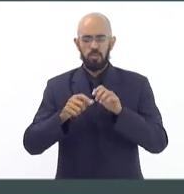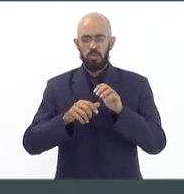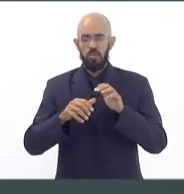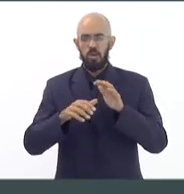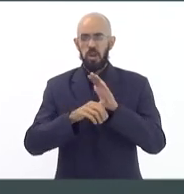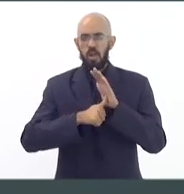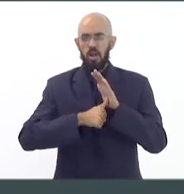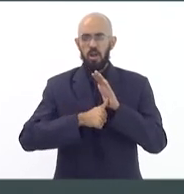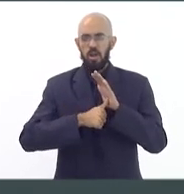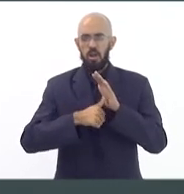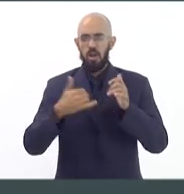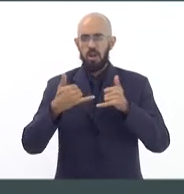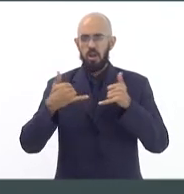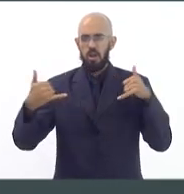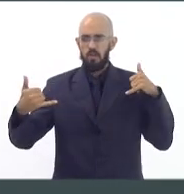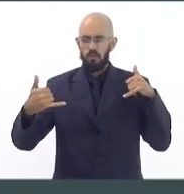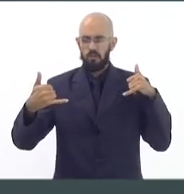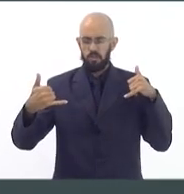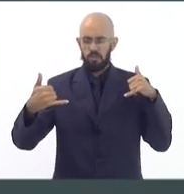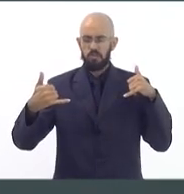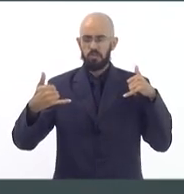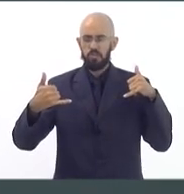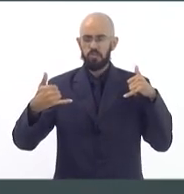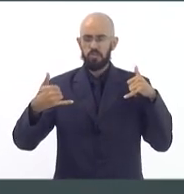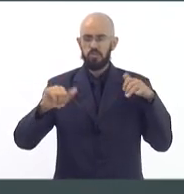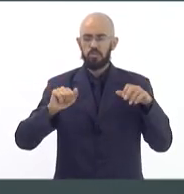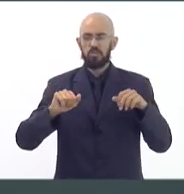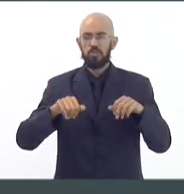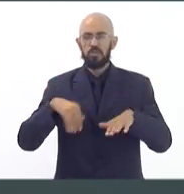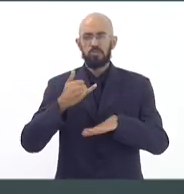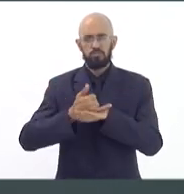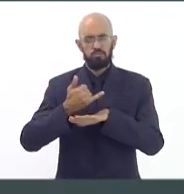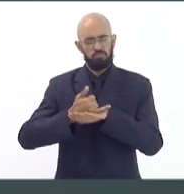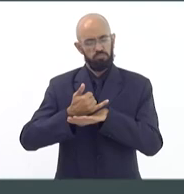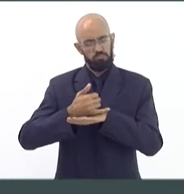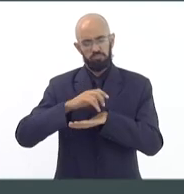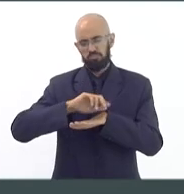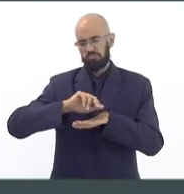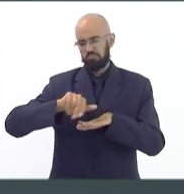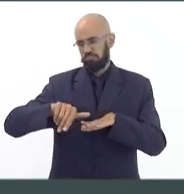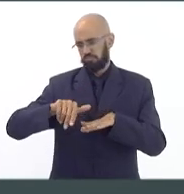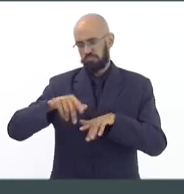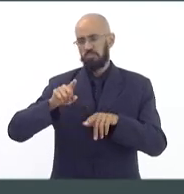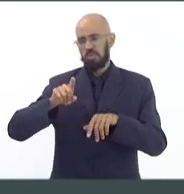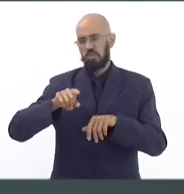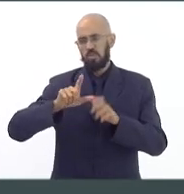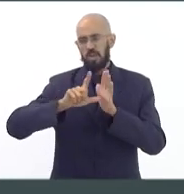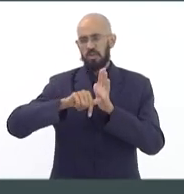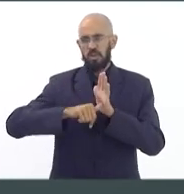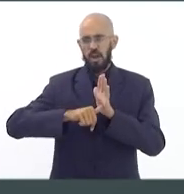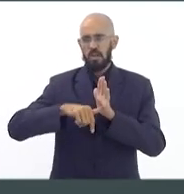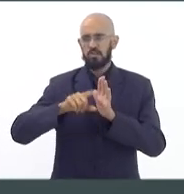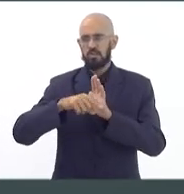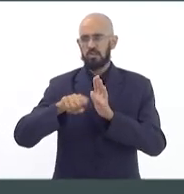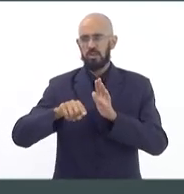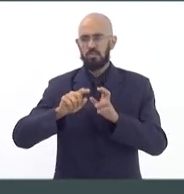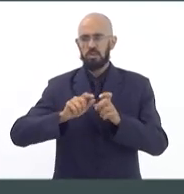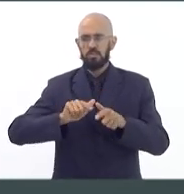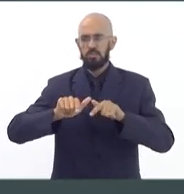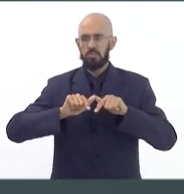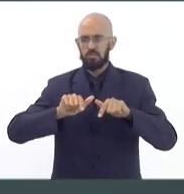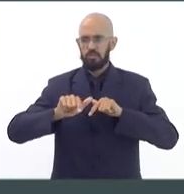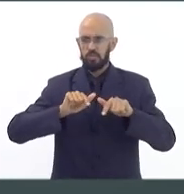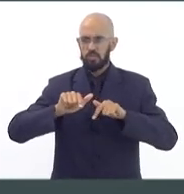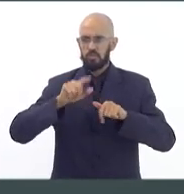cursos né a receptação de fios cabos e jamais partes metálicas né o atraso e suspensão do serviço geração de risco aos usuários